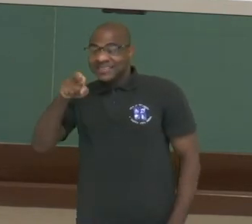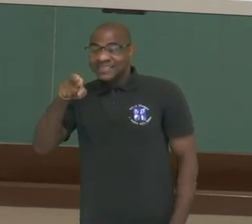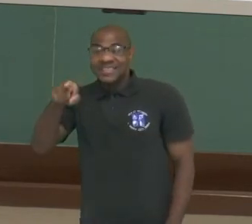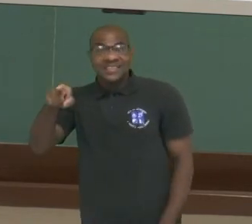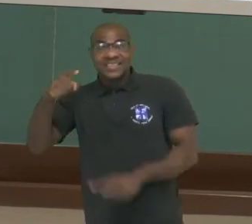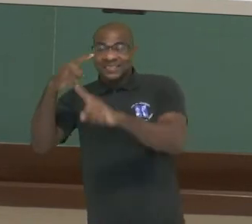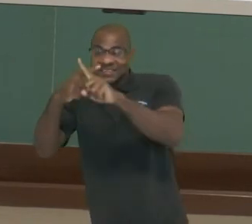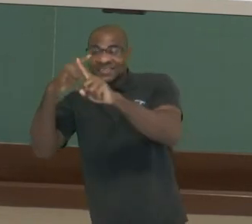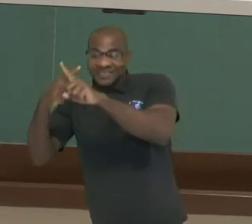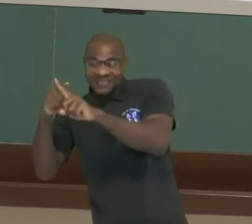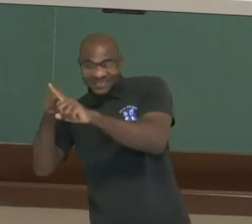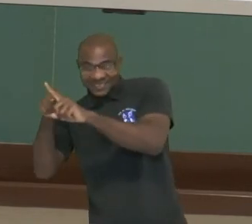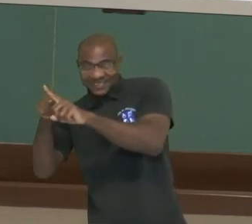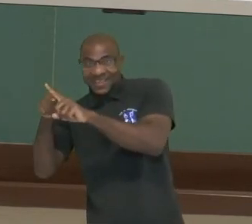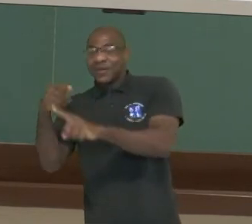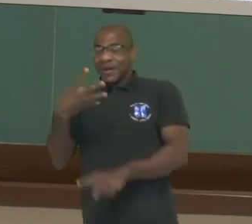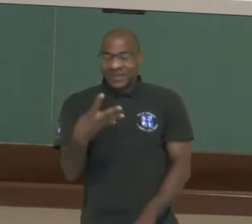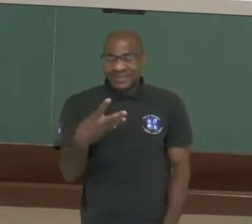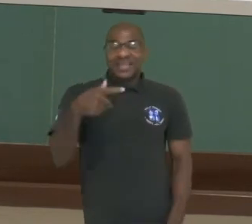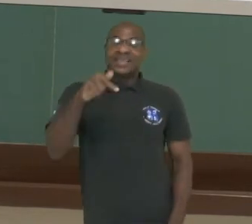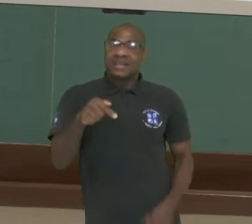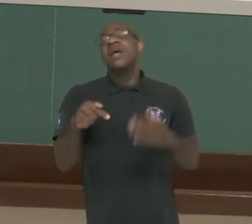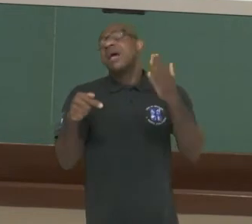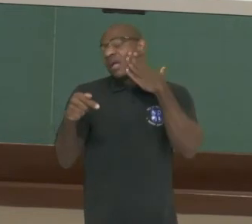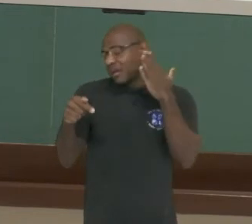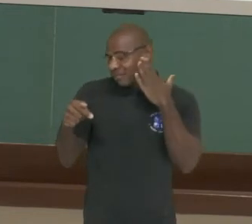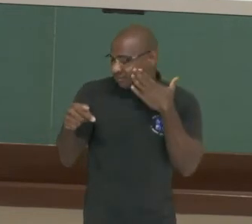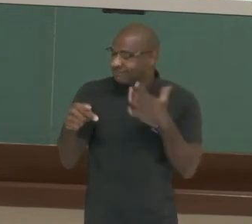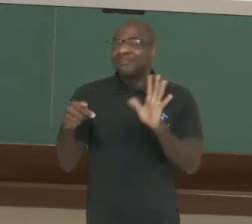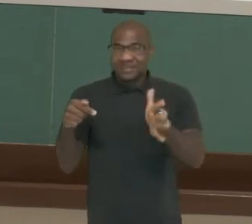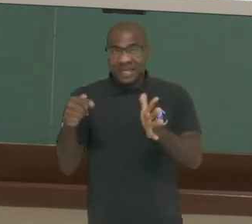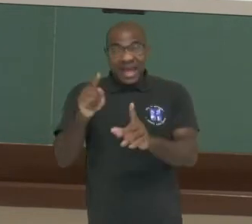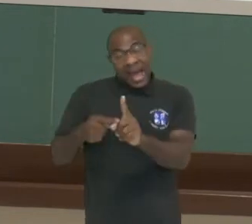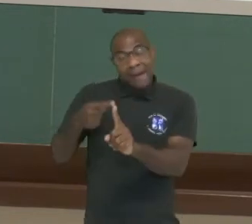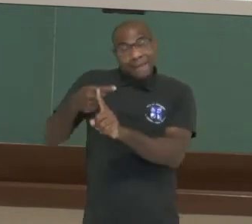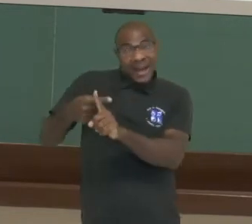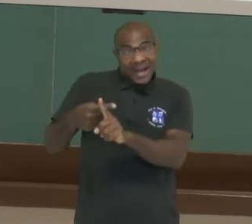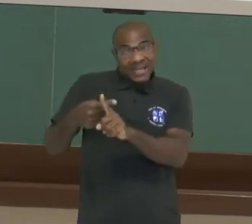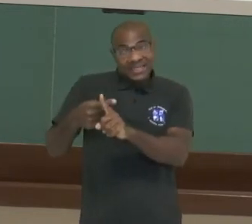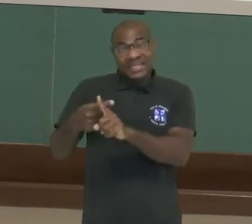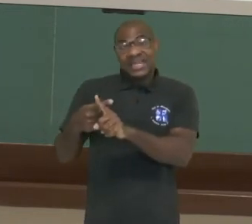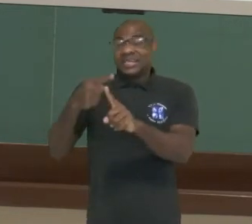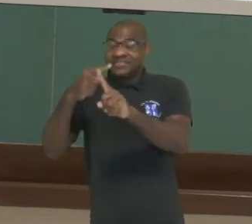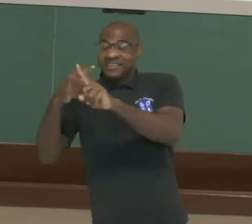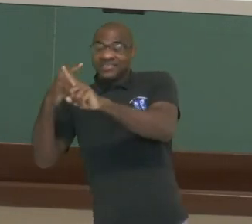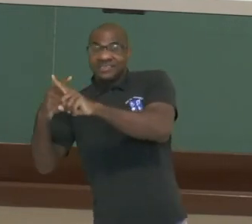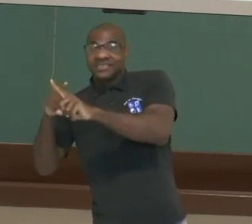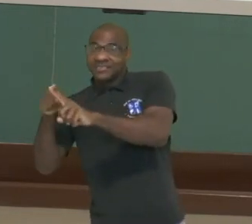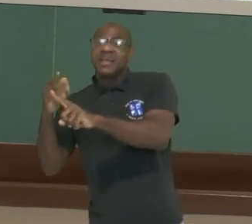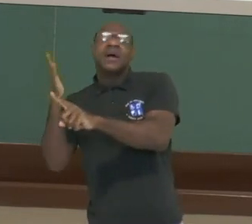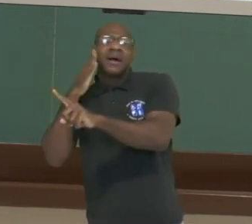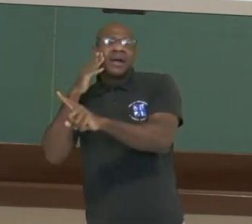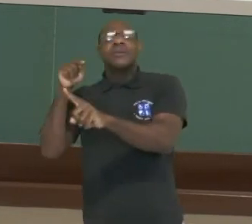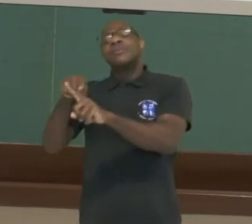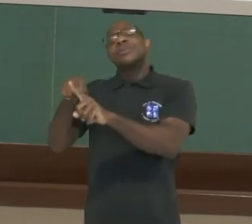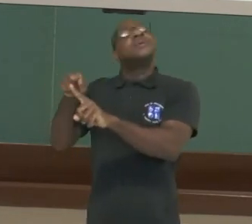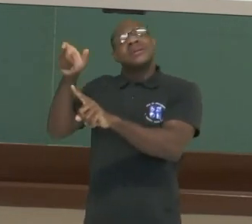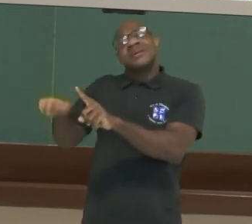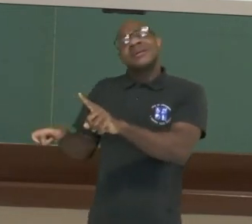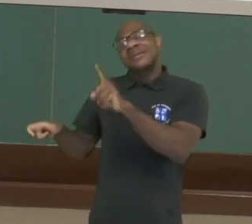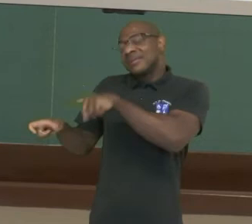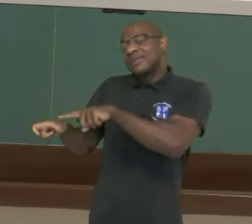47XX. 47 eu já sei que tem um cromossomo a mais e XX eu já sei que o indivíduo que está